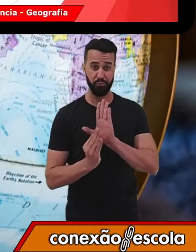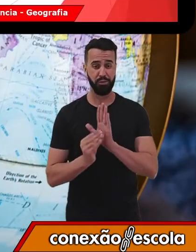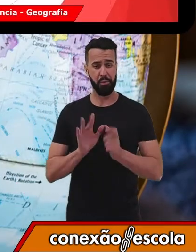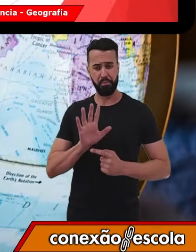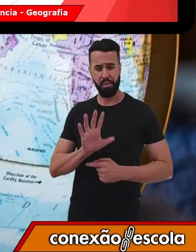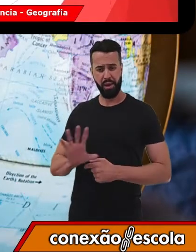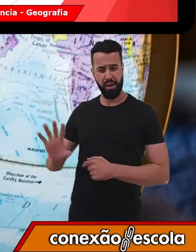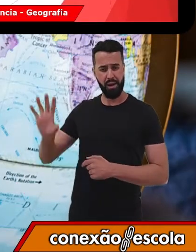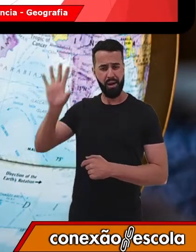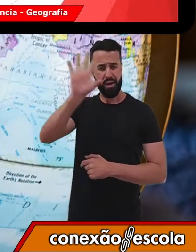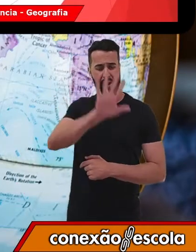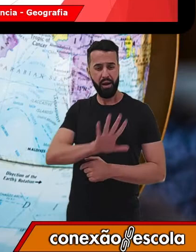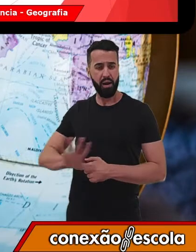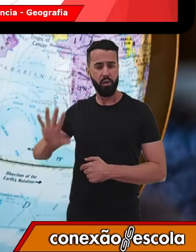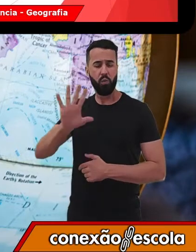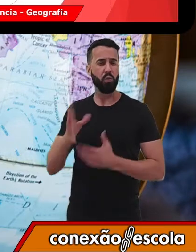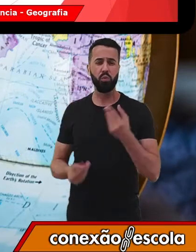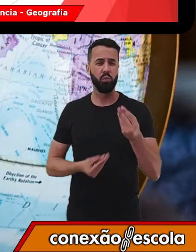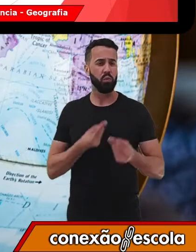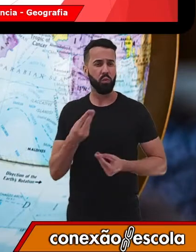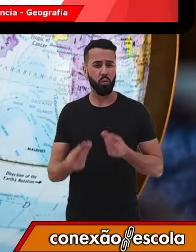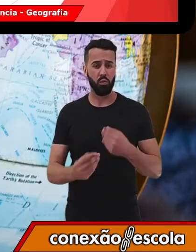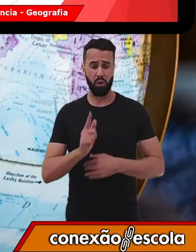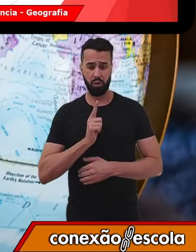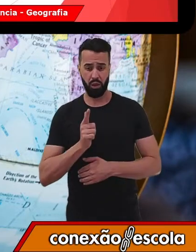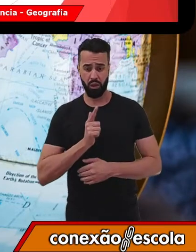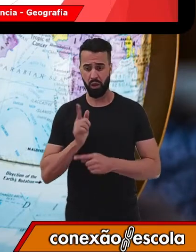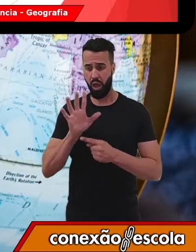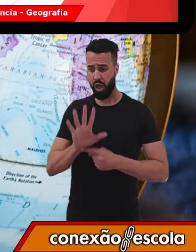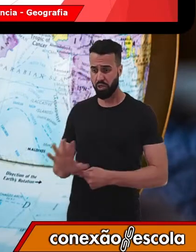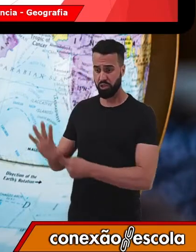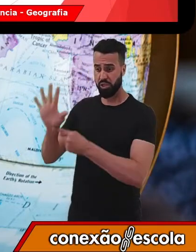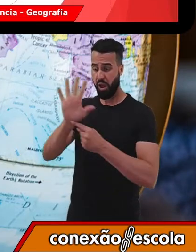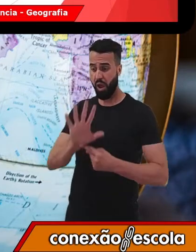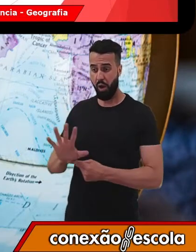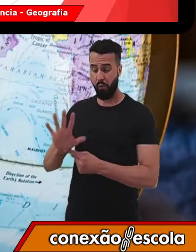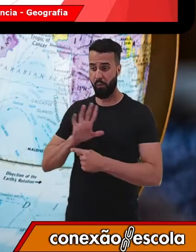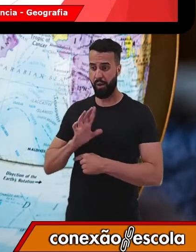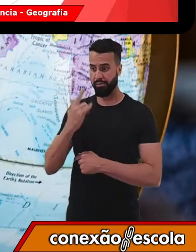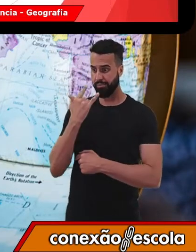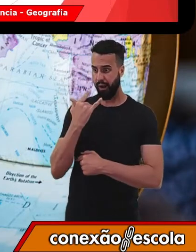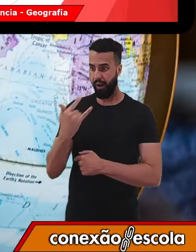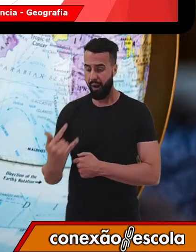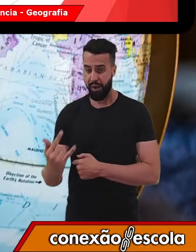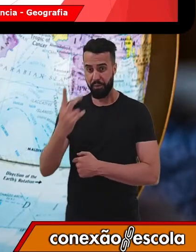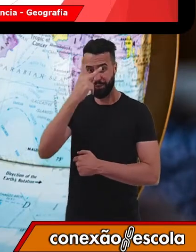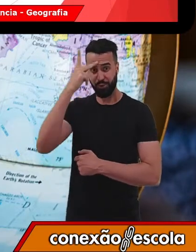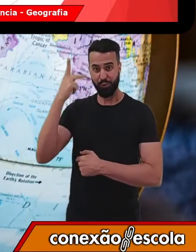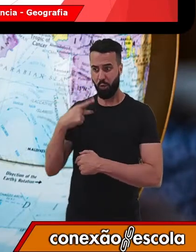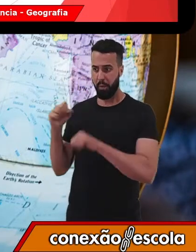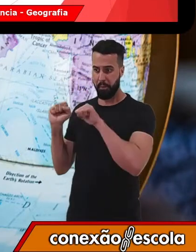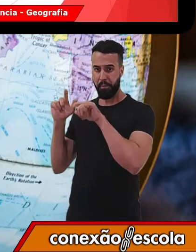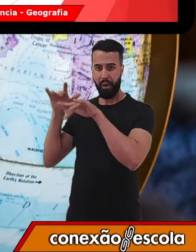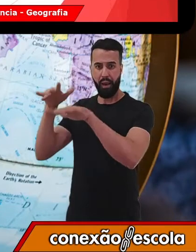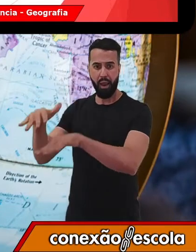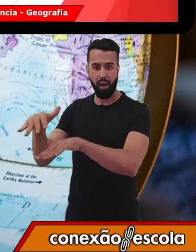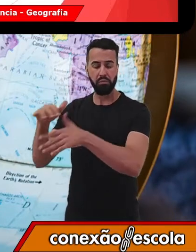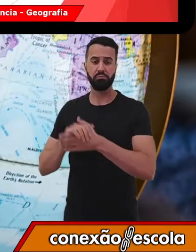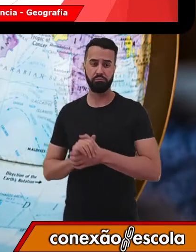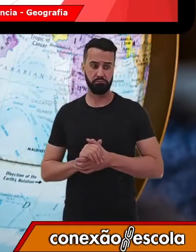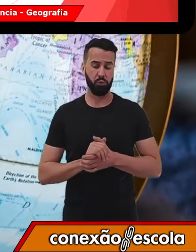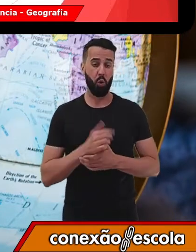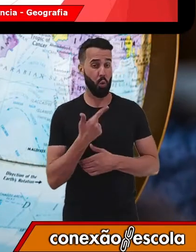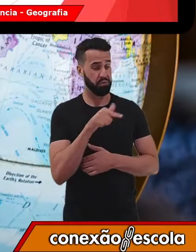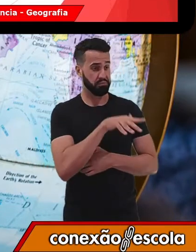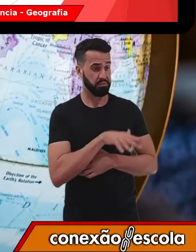região, entendendo por que algumas regiões têm fatores atrativos, que atraem pessoas, e por que outras regiões têm